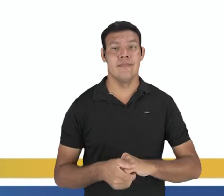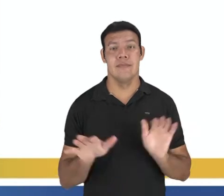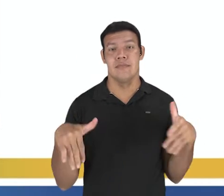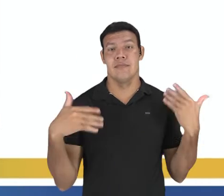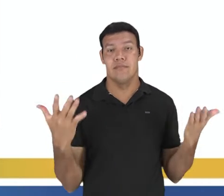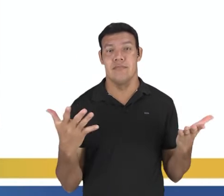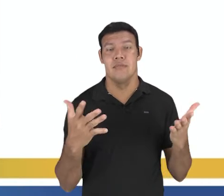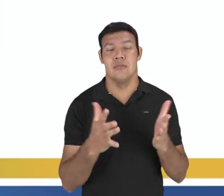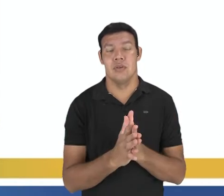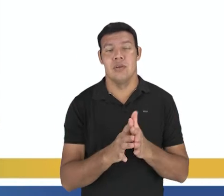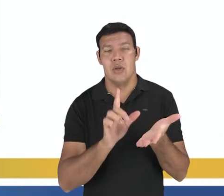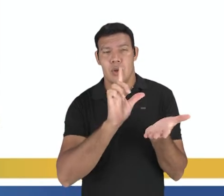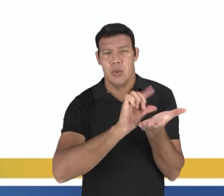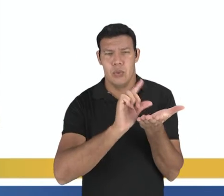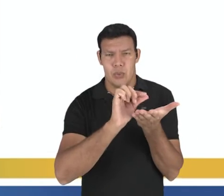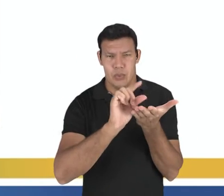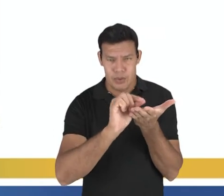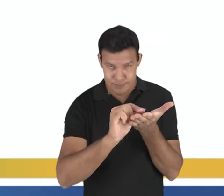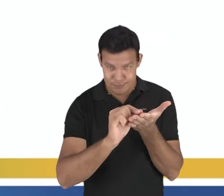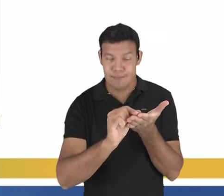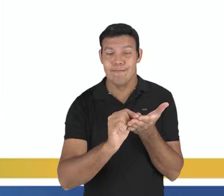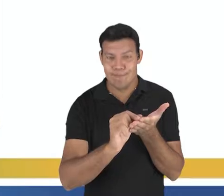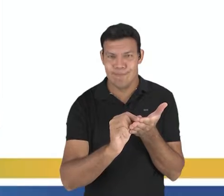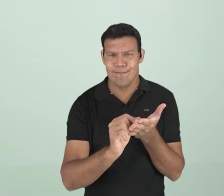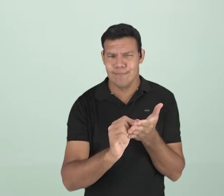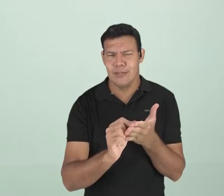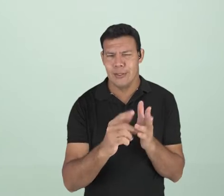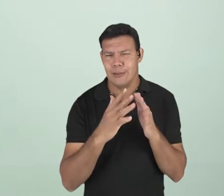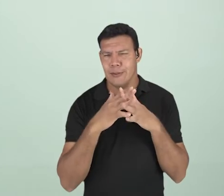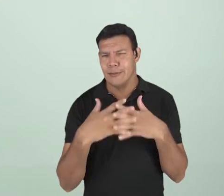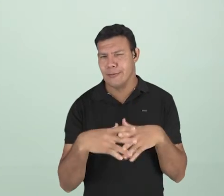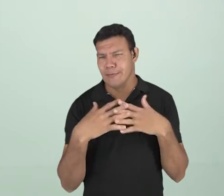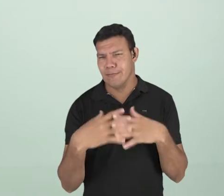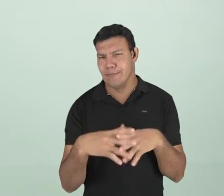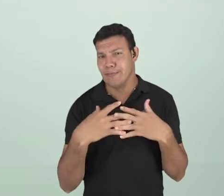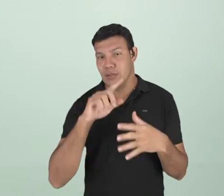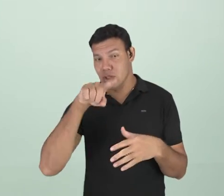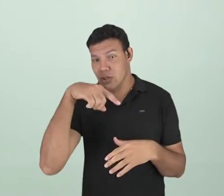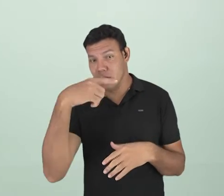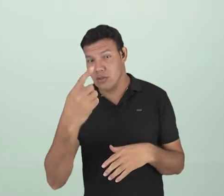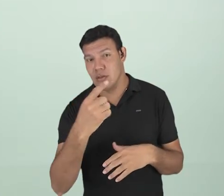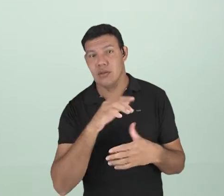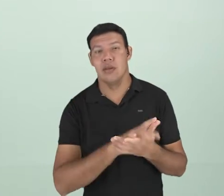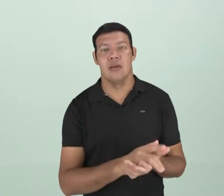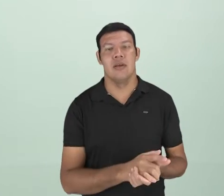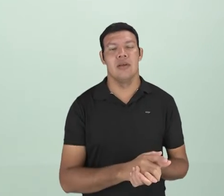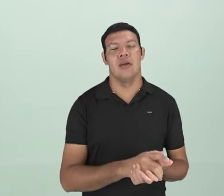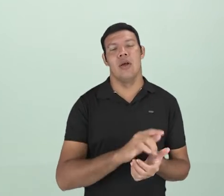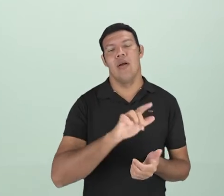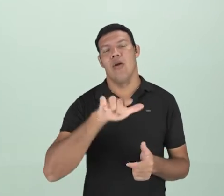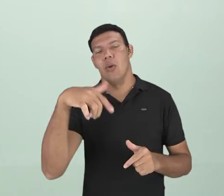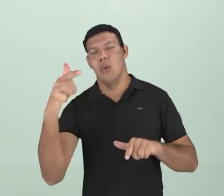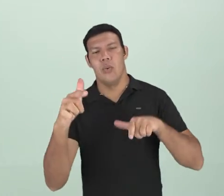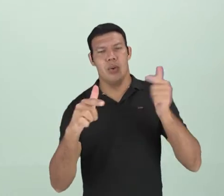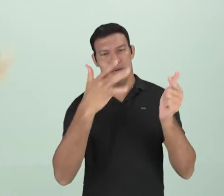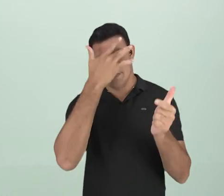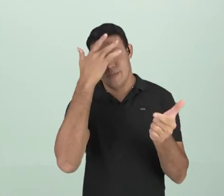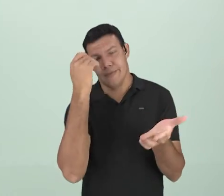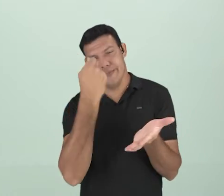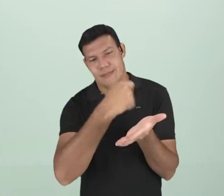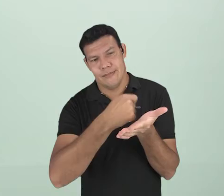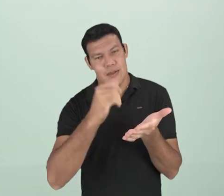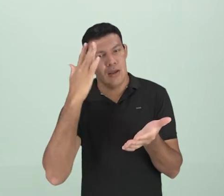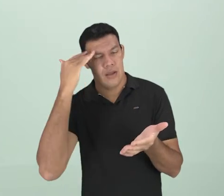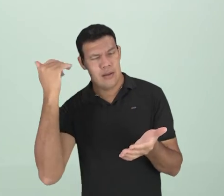um artigo daqui, com uma linguagem mais complexa, depois você busca outros autores e pesquisadores que falam